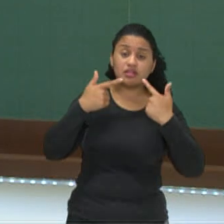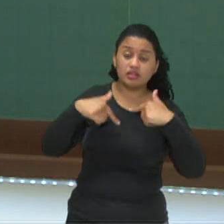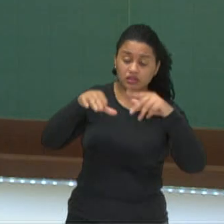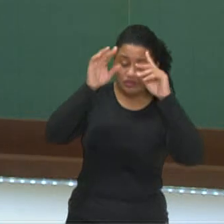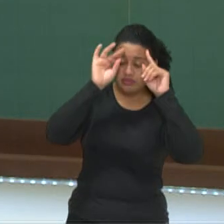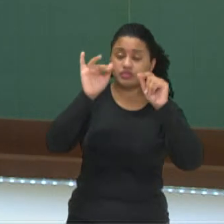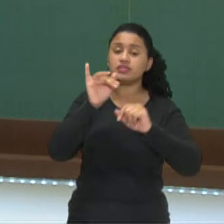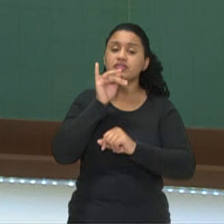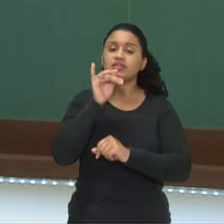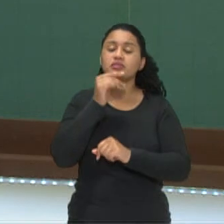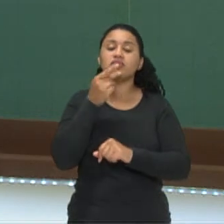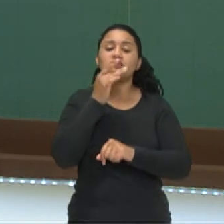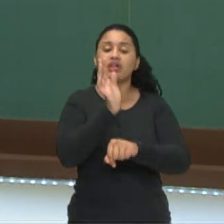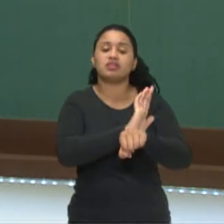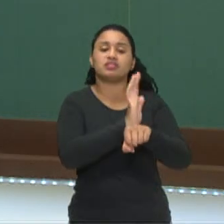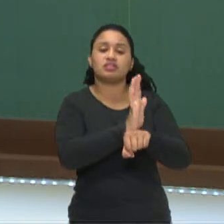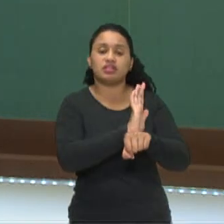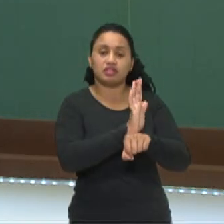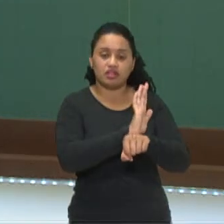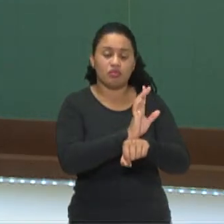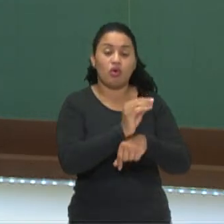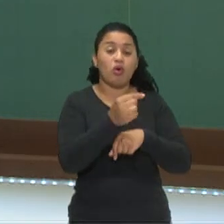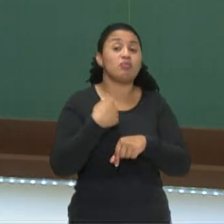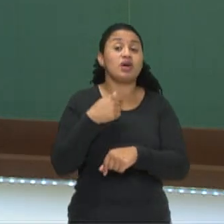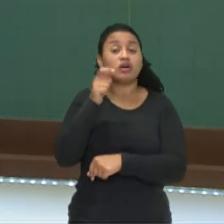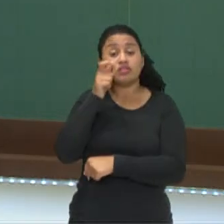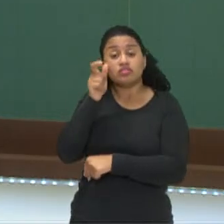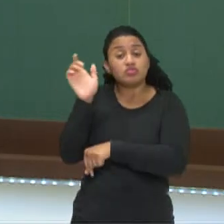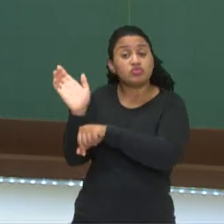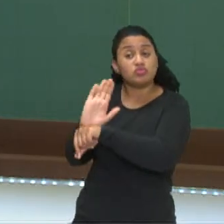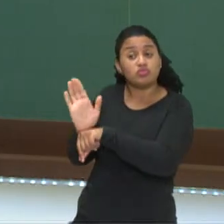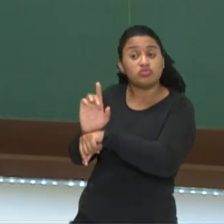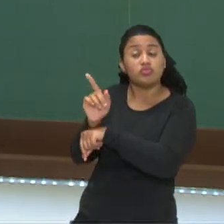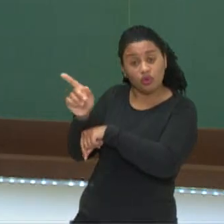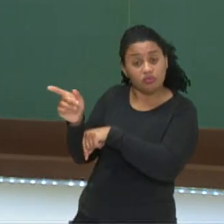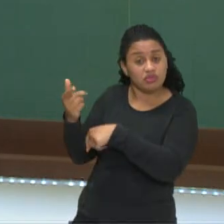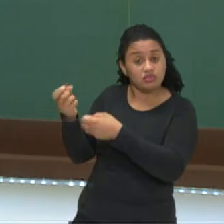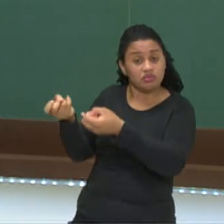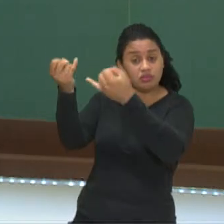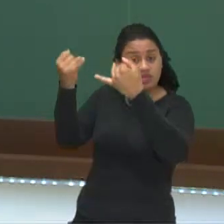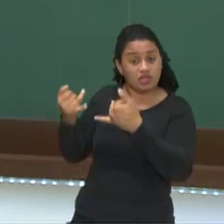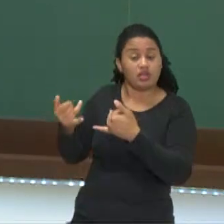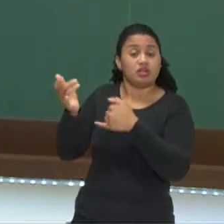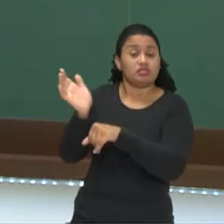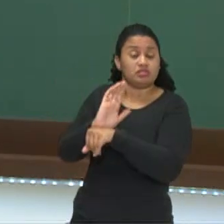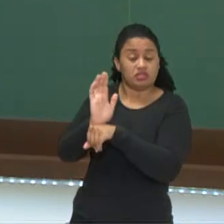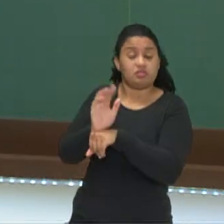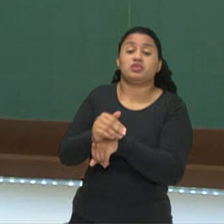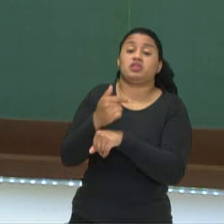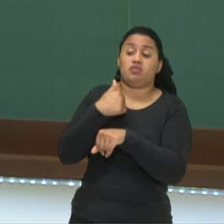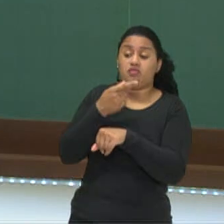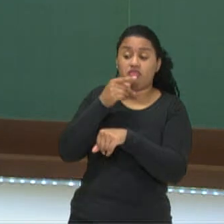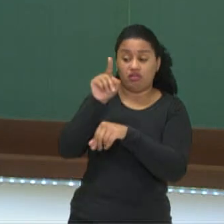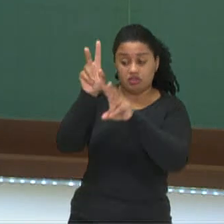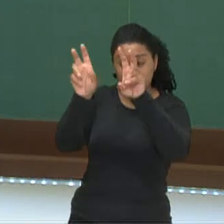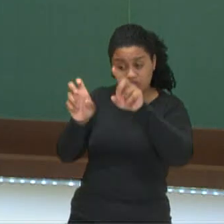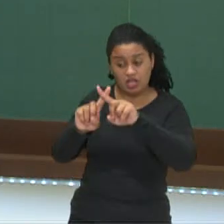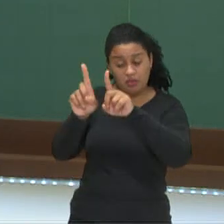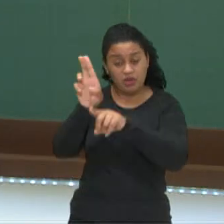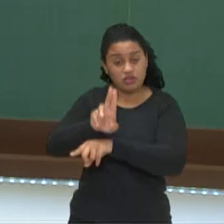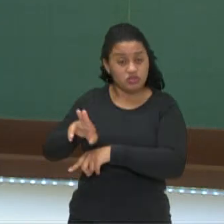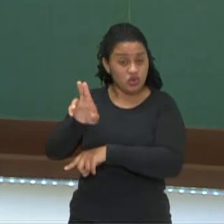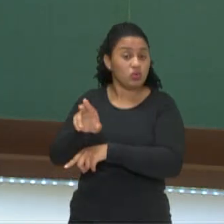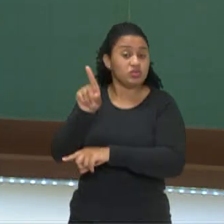se eu vou falar de cinema, assistindo a um filme sobre cinema, falando de cinema com o próprio cinema. Então, isso é